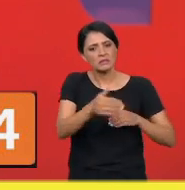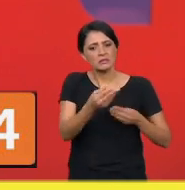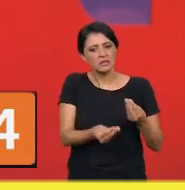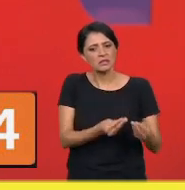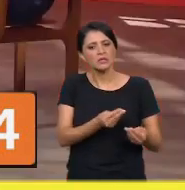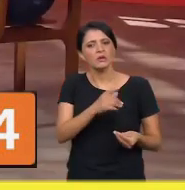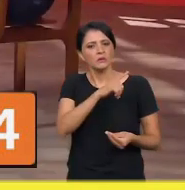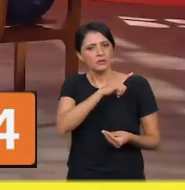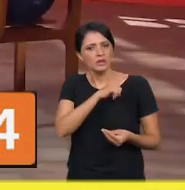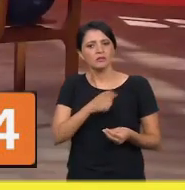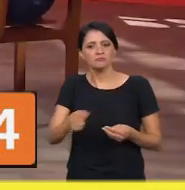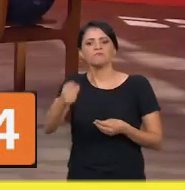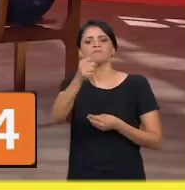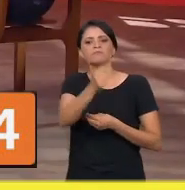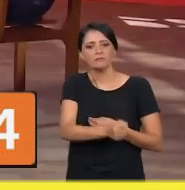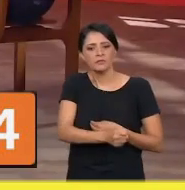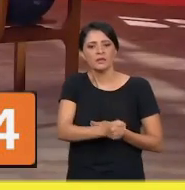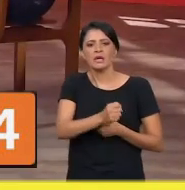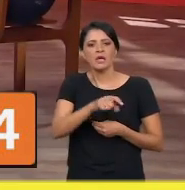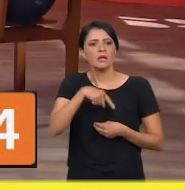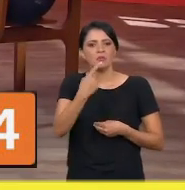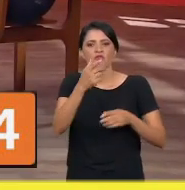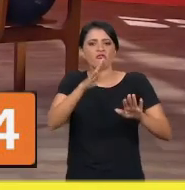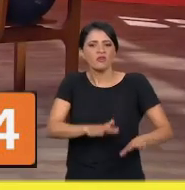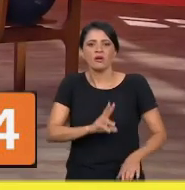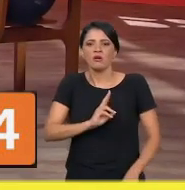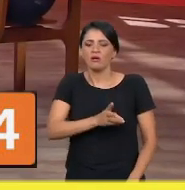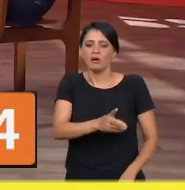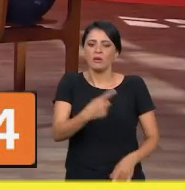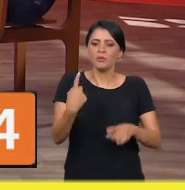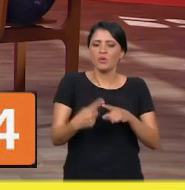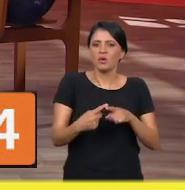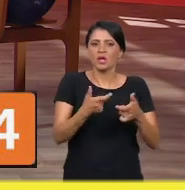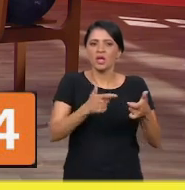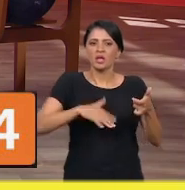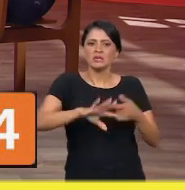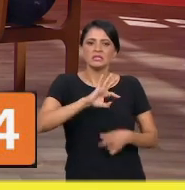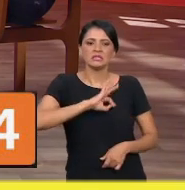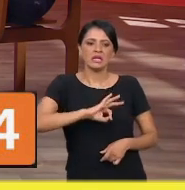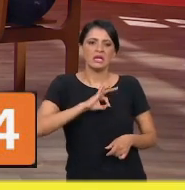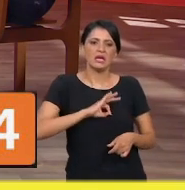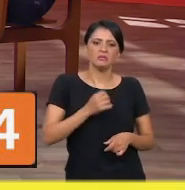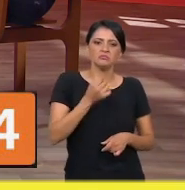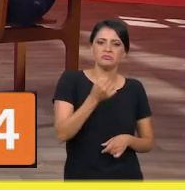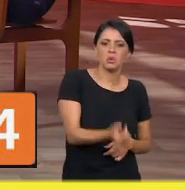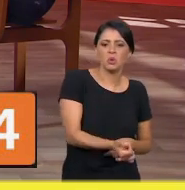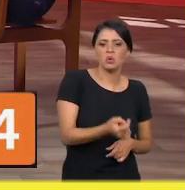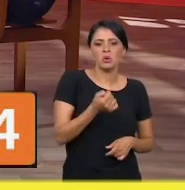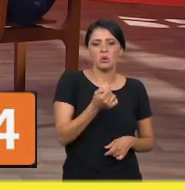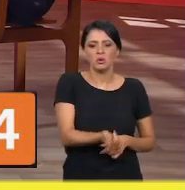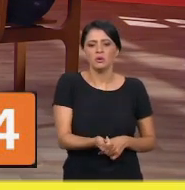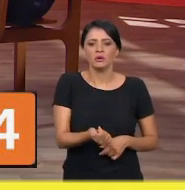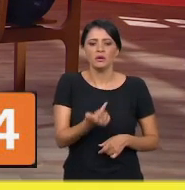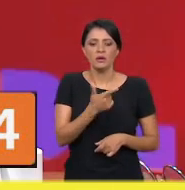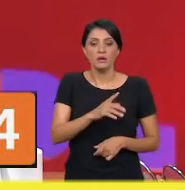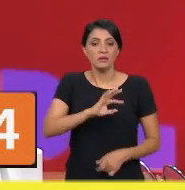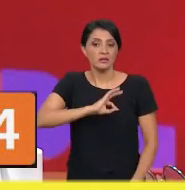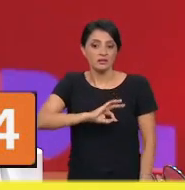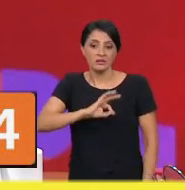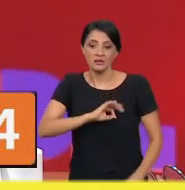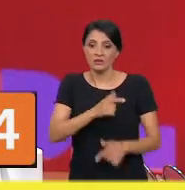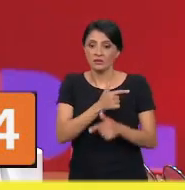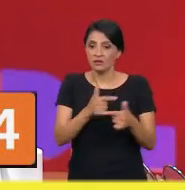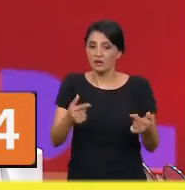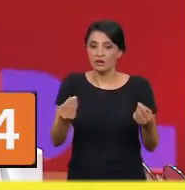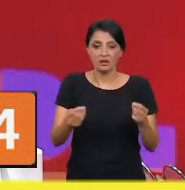dizer, tem inserção, mas depois ele não consegue ficar porque é uma questão de mercado. Os salários não comportam... Nem tem salário e